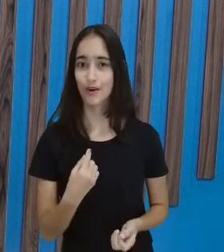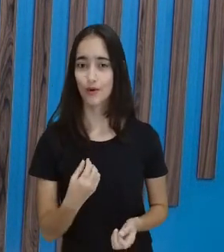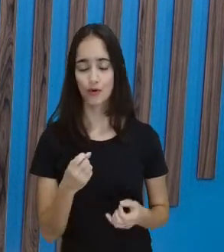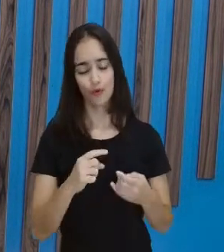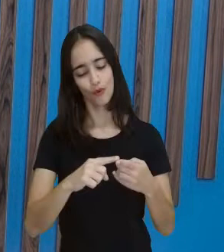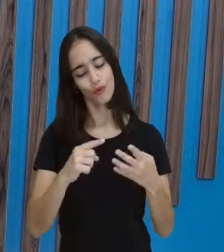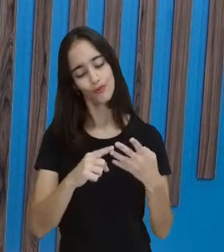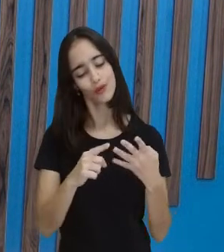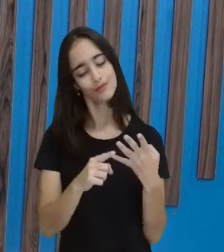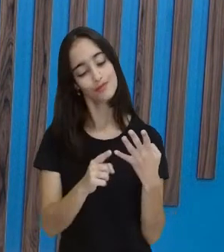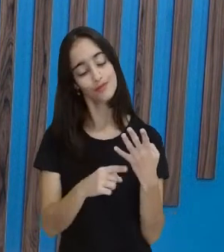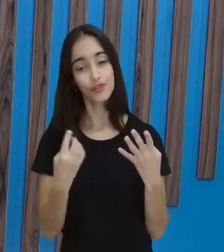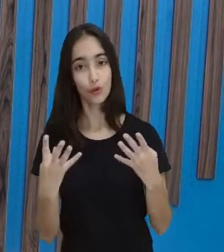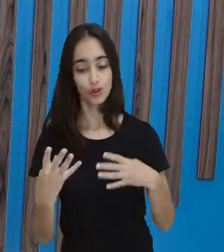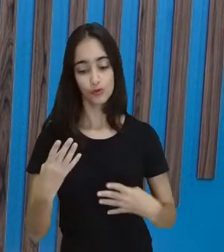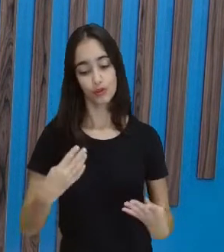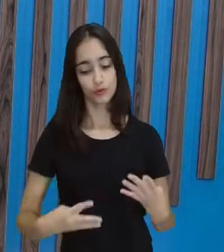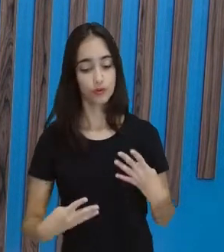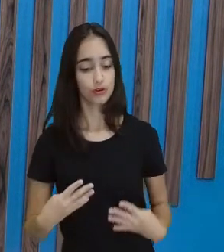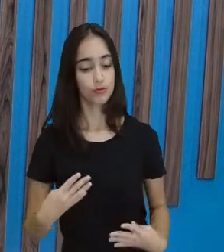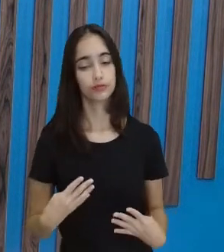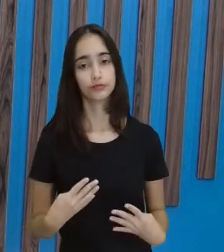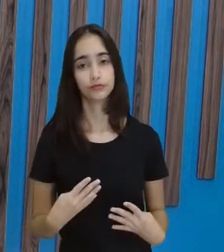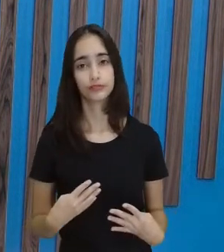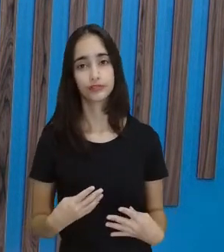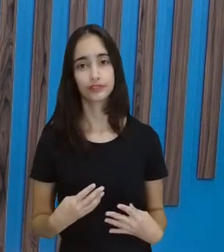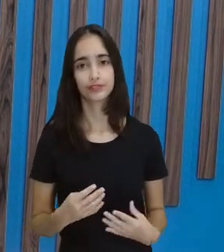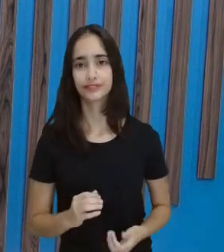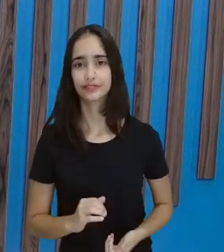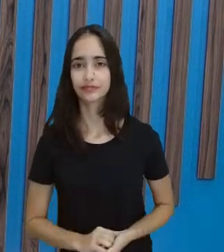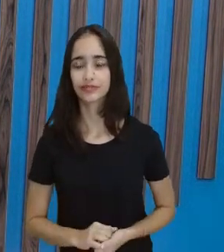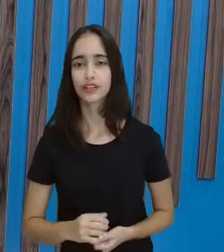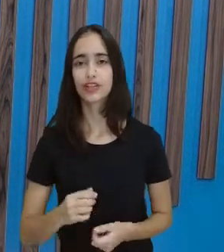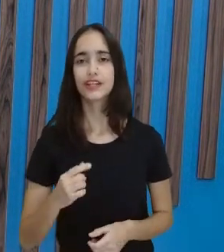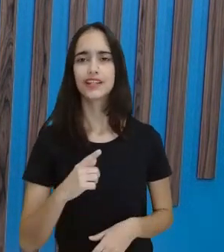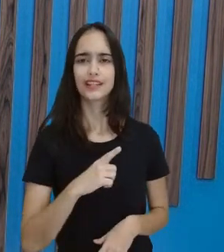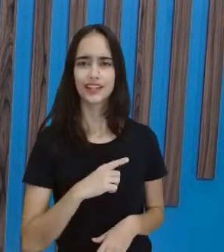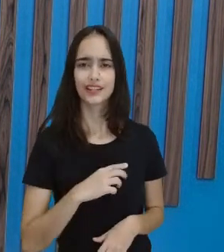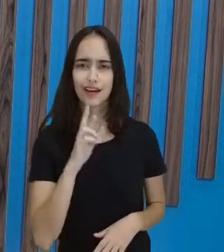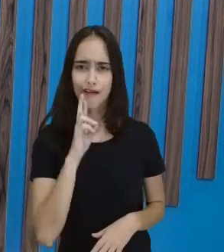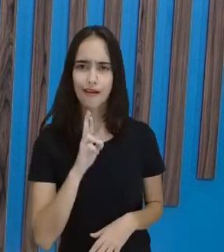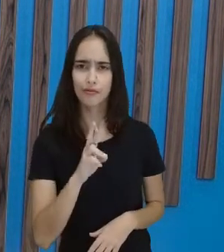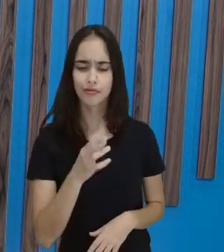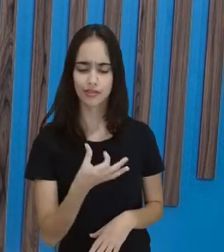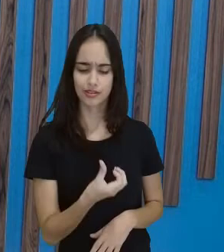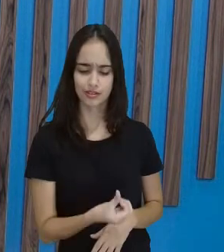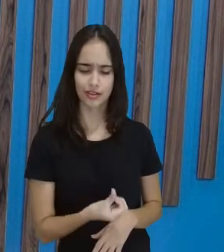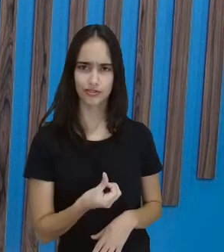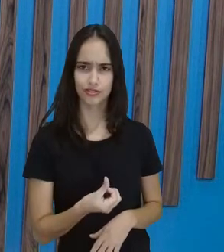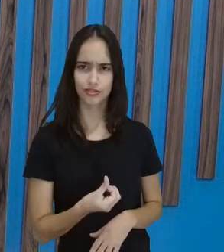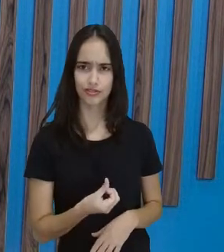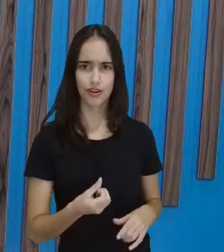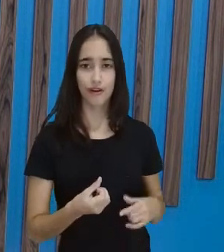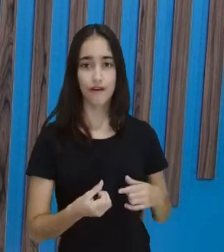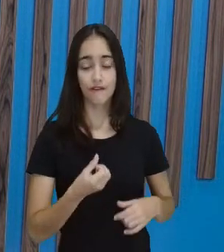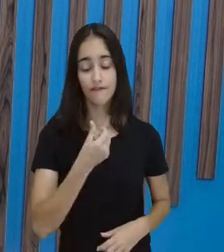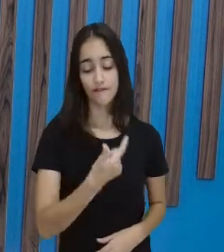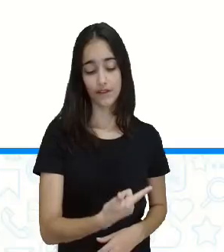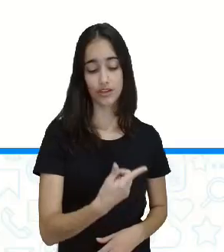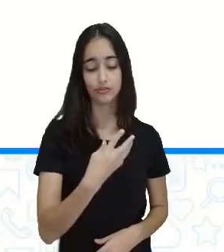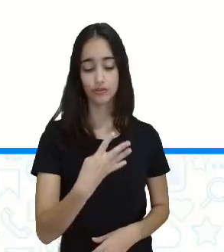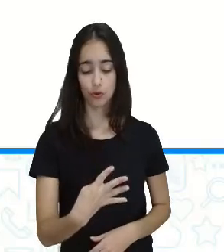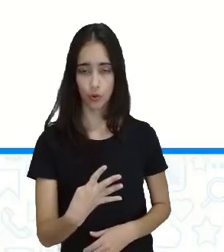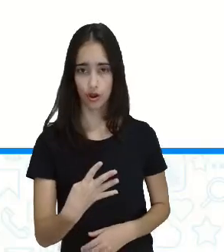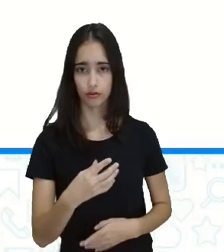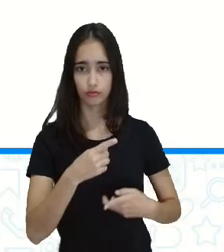do 24 aí 6 vezes. Então, eu já achei aqui o meu resultado. Parabéns, Isabela. Você